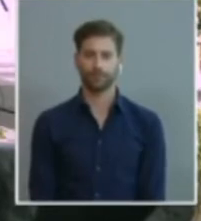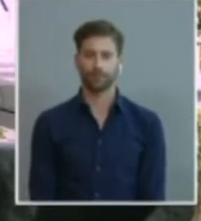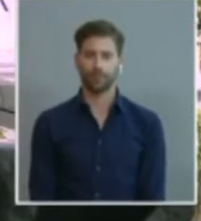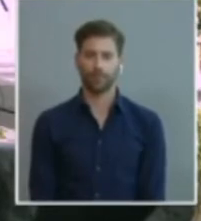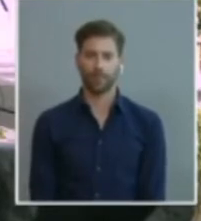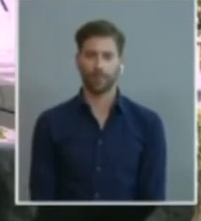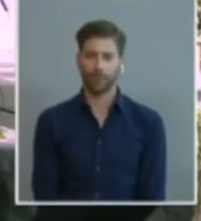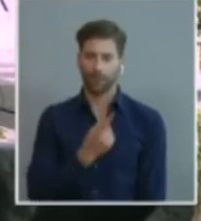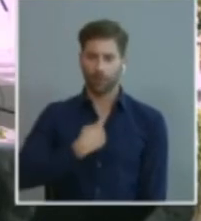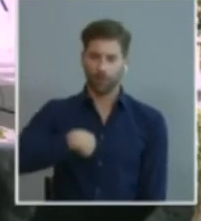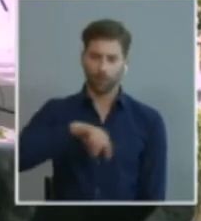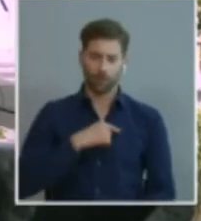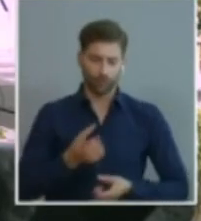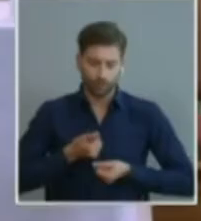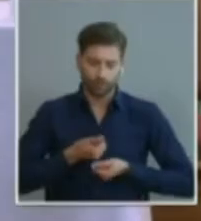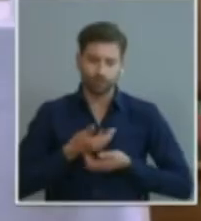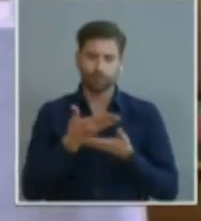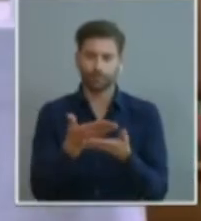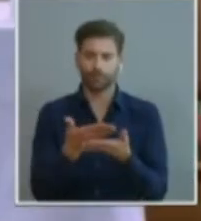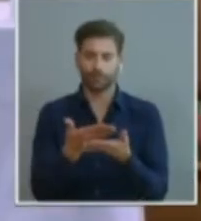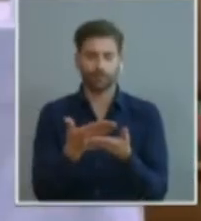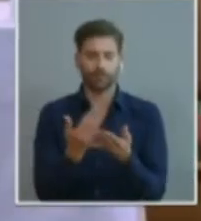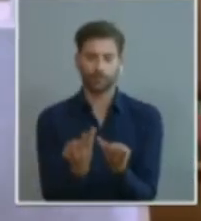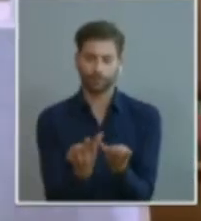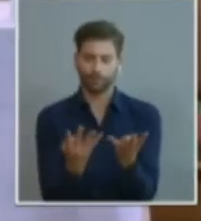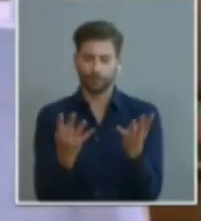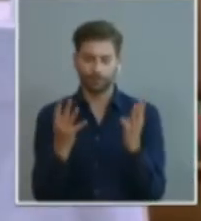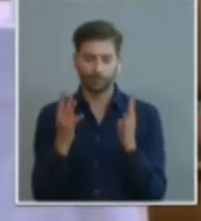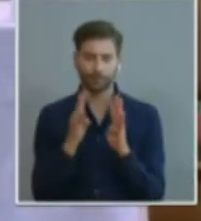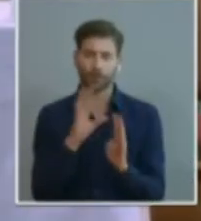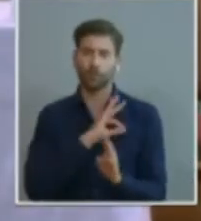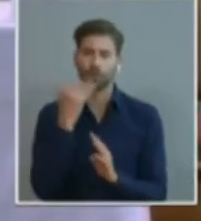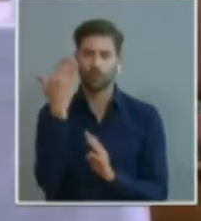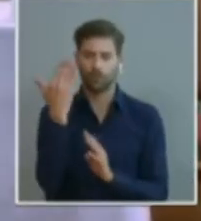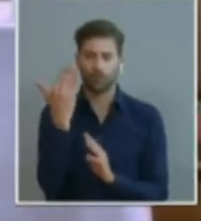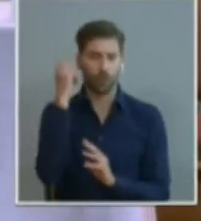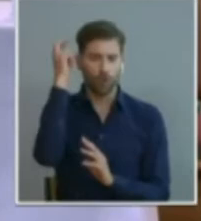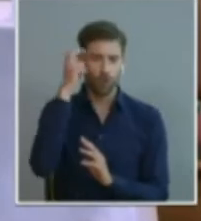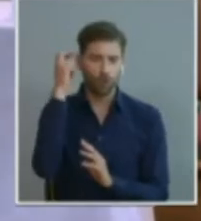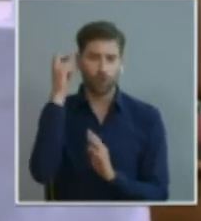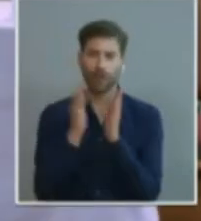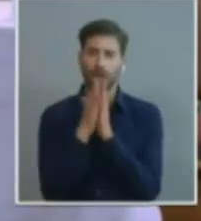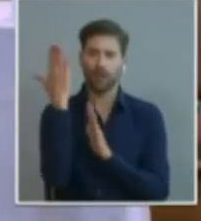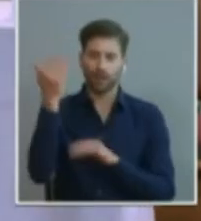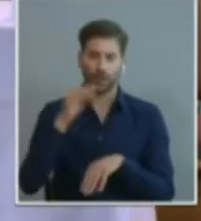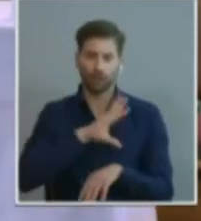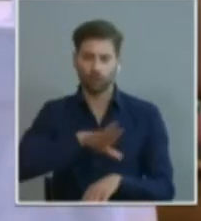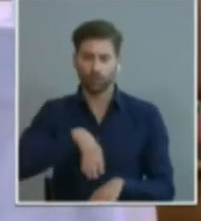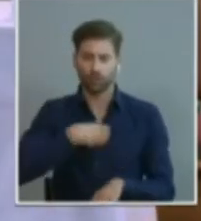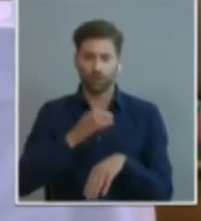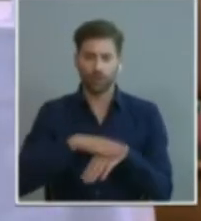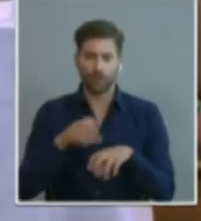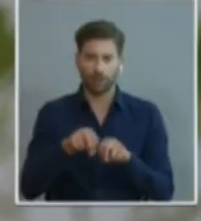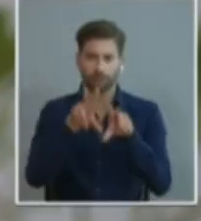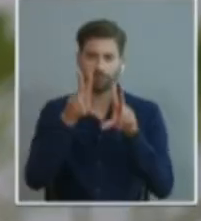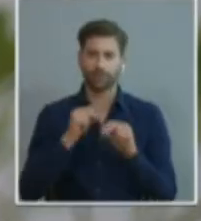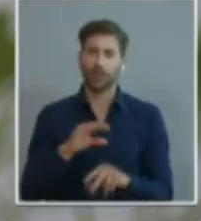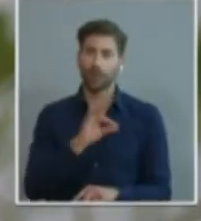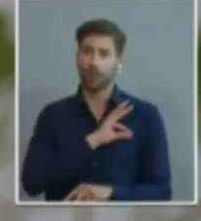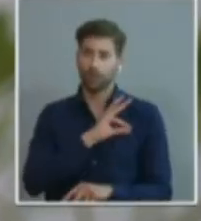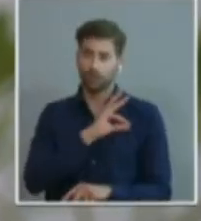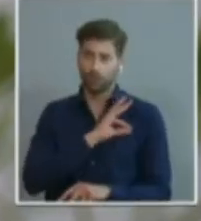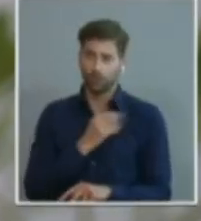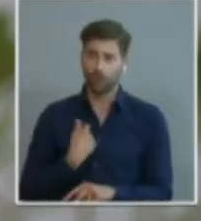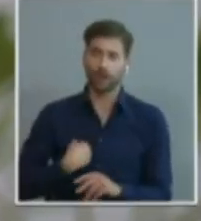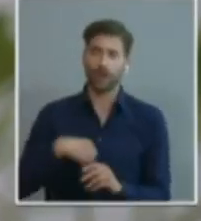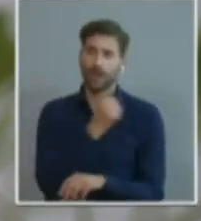Felizes nós convidados para a ceia do Senhor. Eis o Cordeiro de Deus que tira o pecado do mundo. Senhor, eu não sou digno